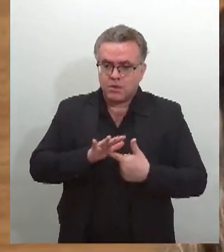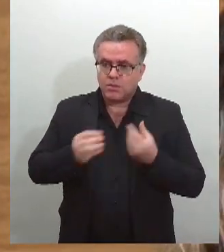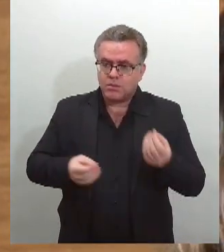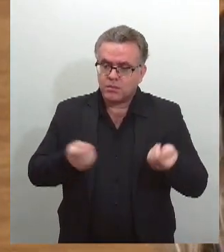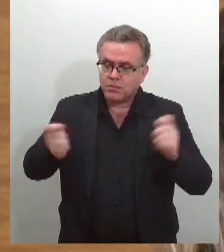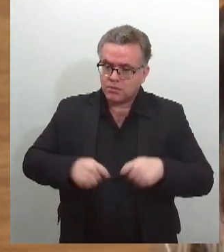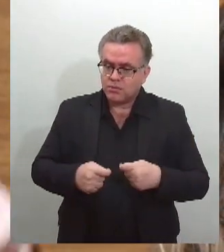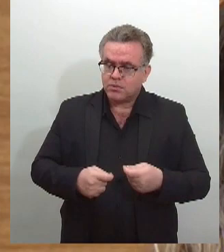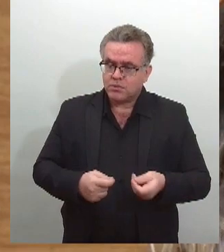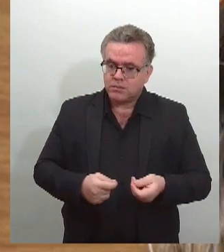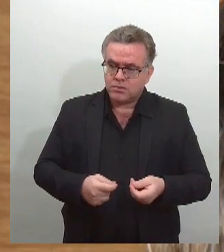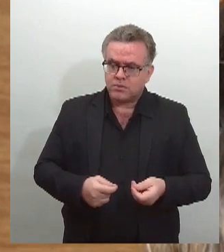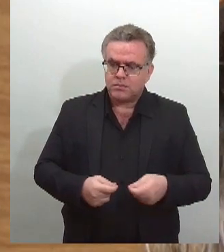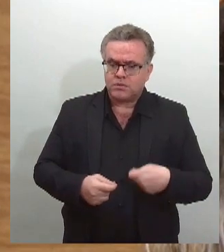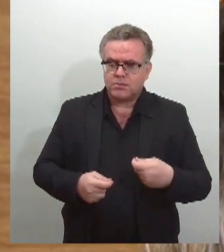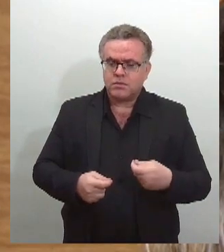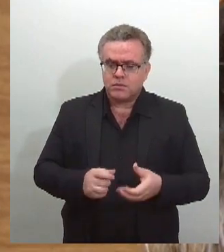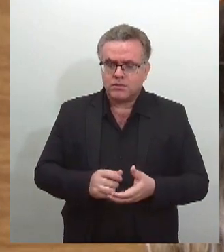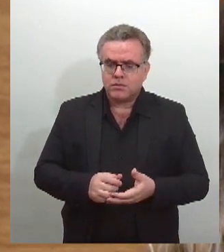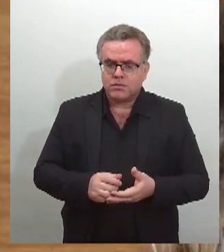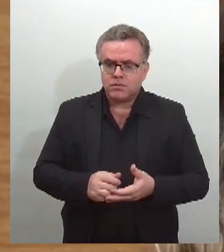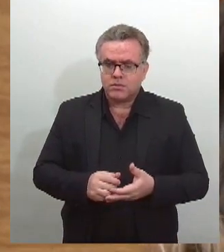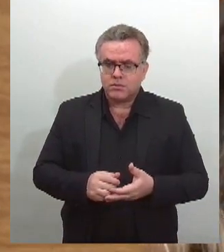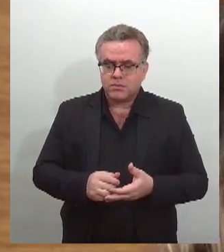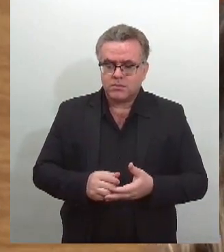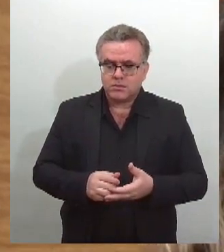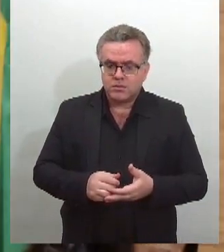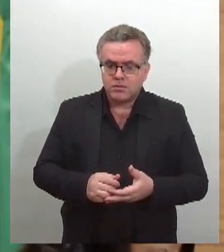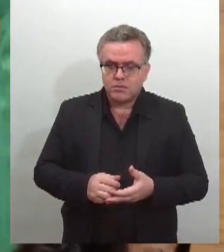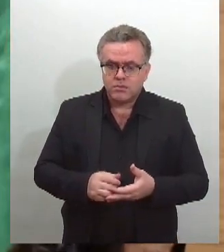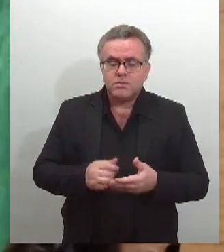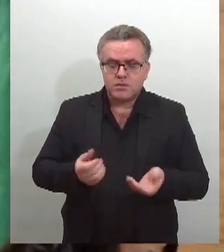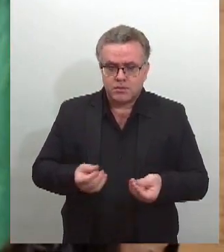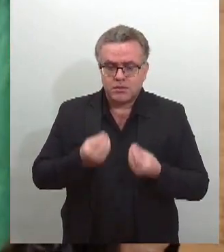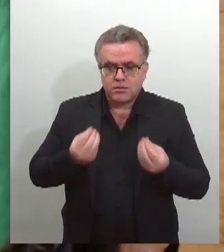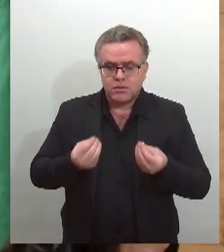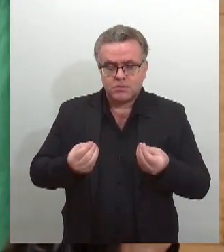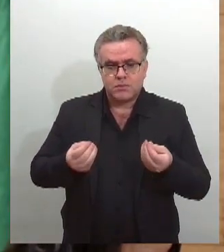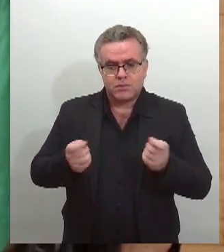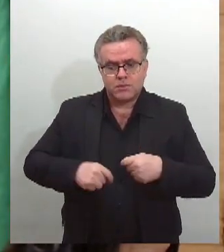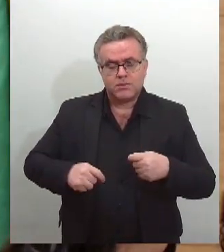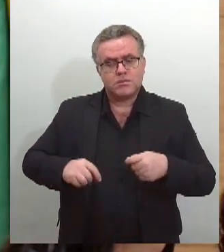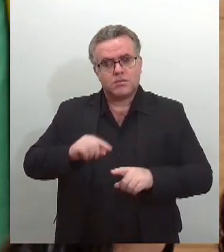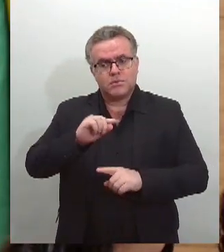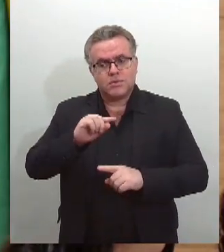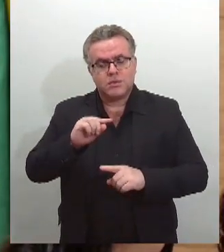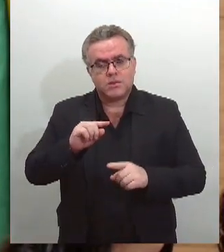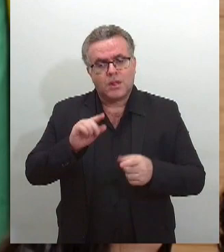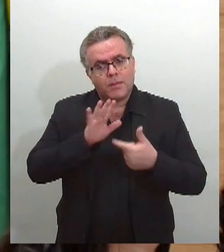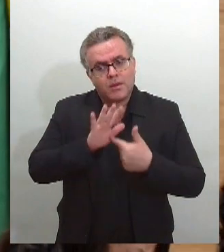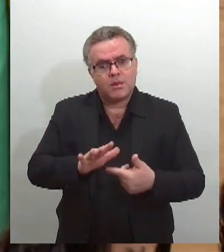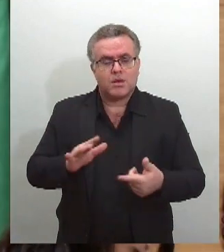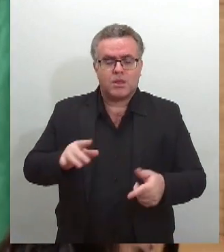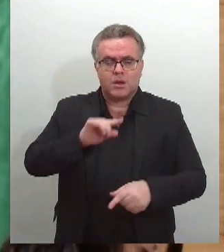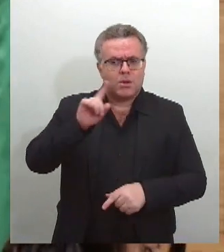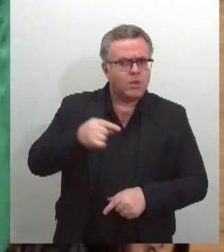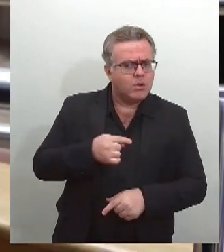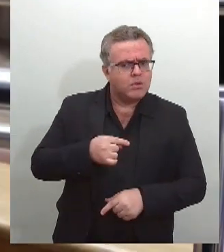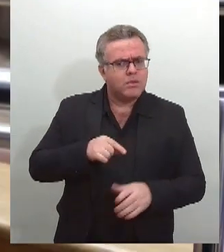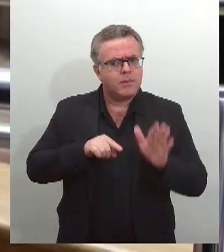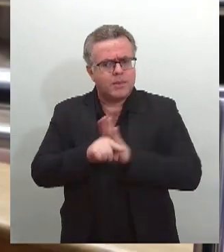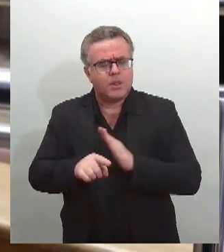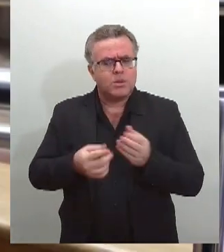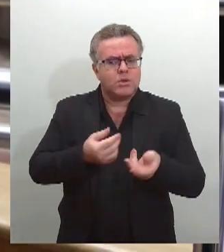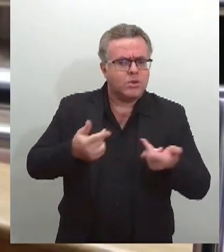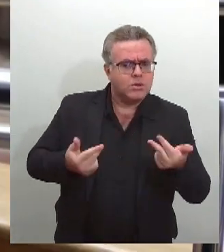frase é interrogativa, afirmativa ou exclamativa, além de transmitir emoções como alegria ou tristeza.